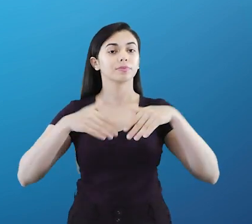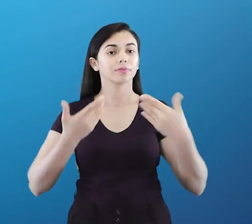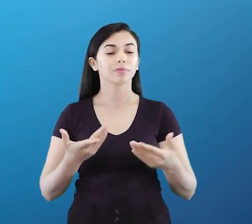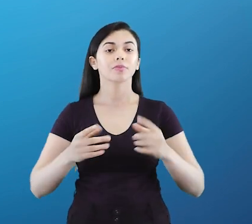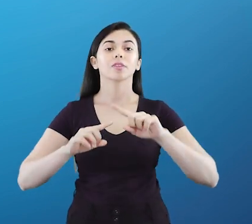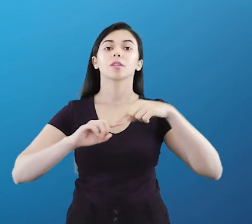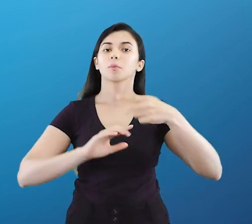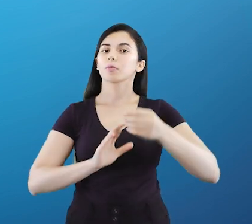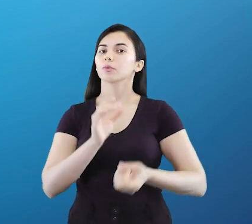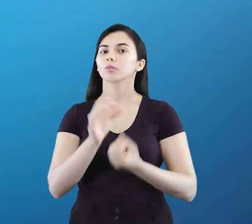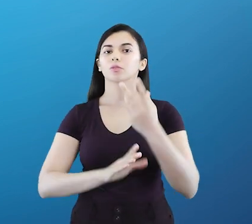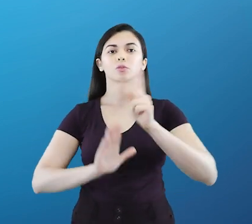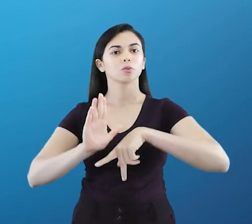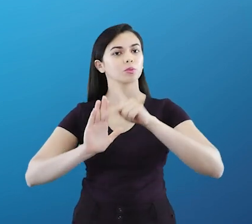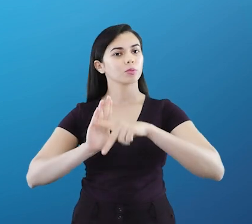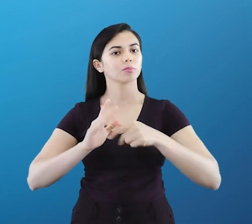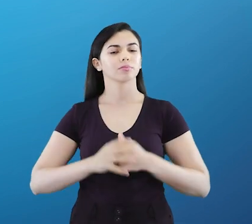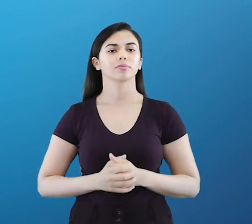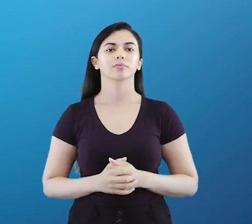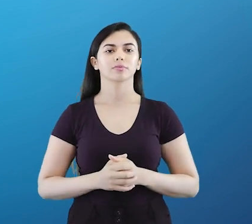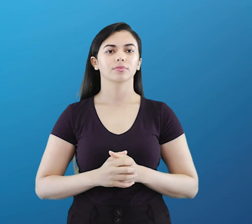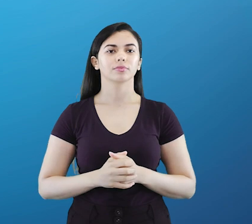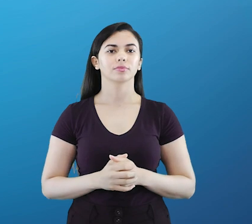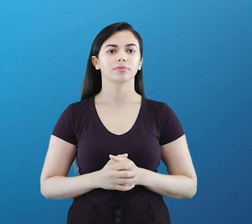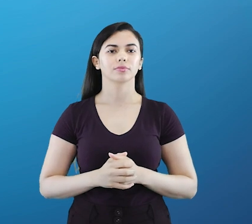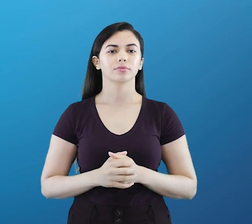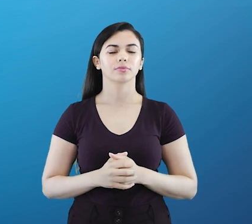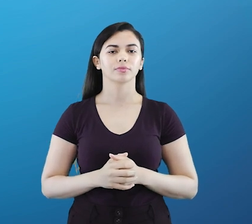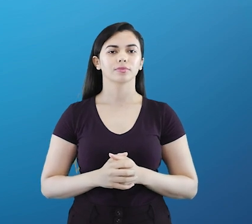são feitos os projetos.